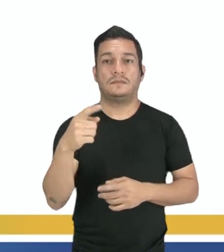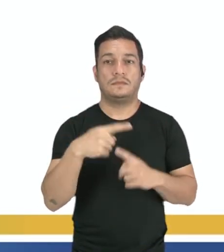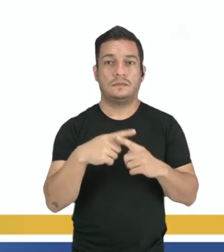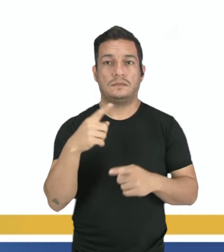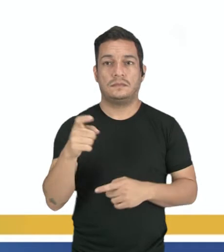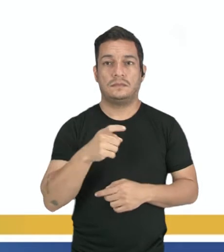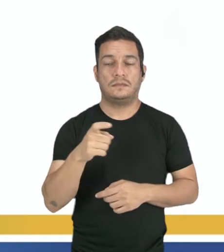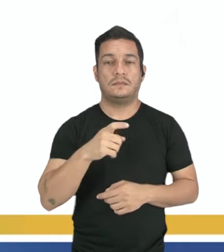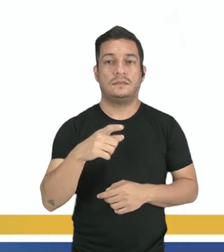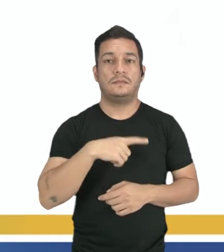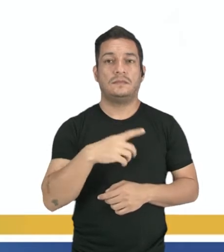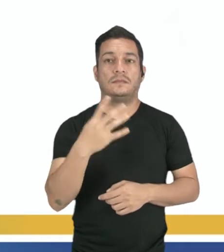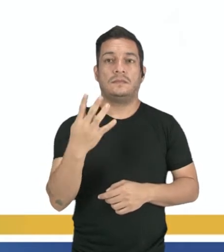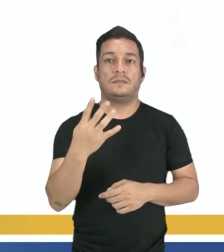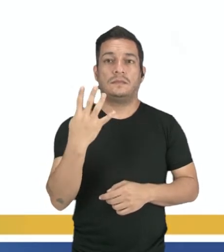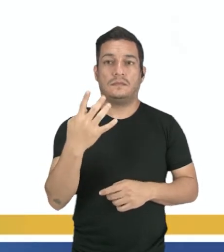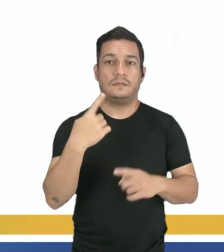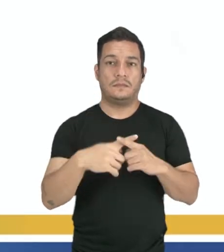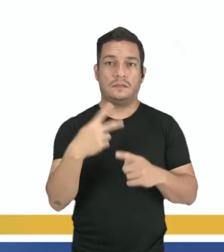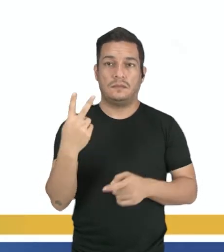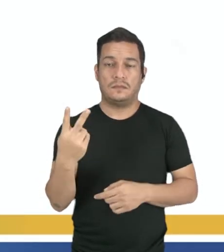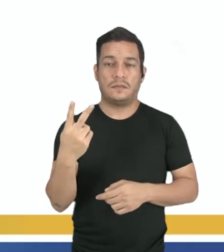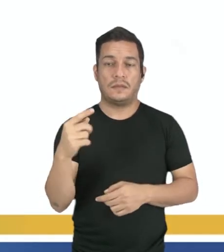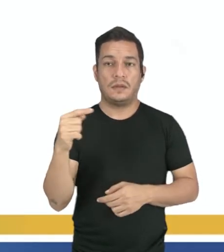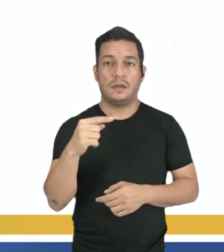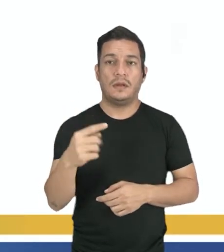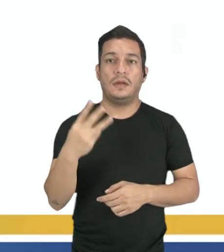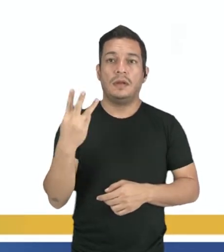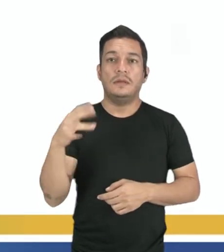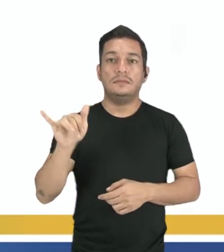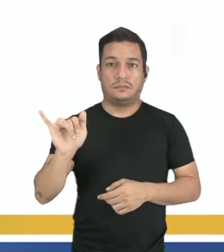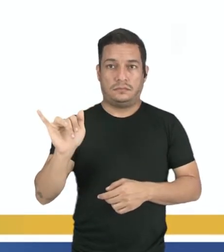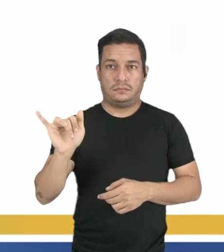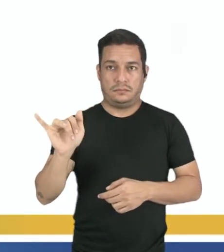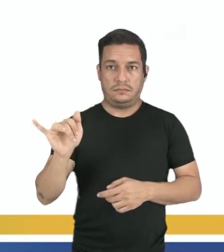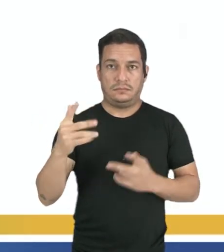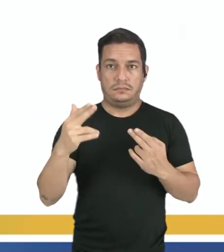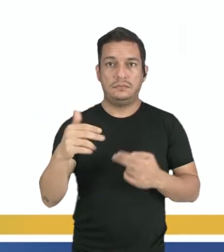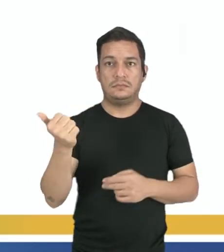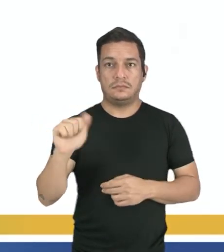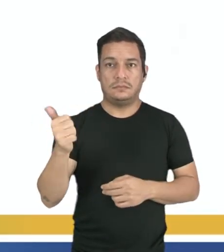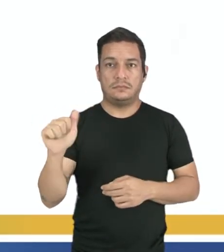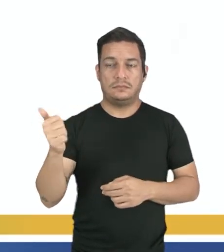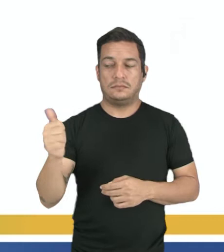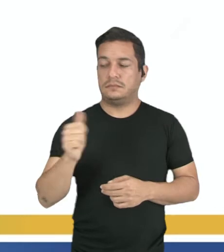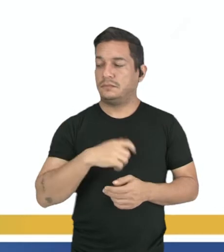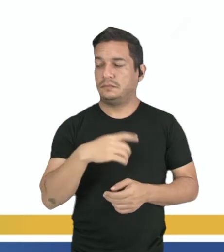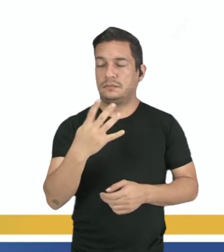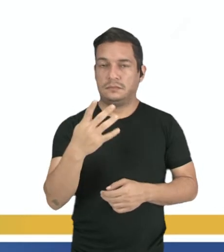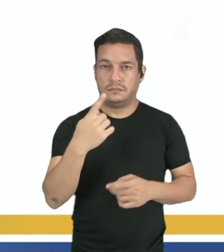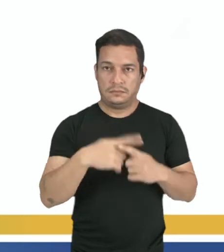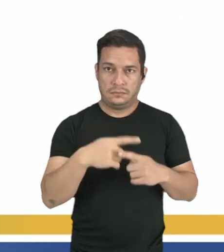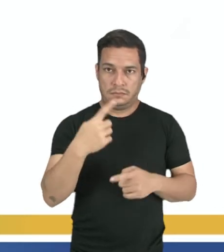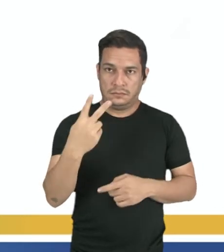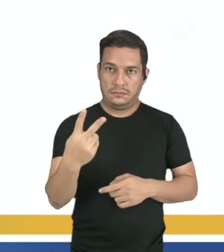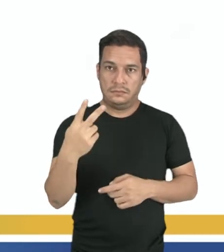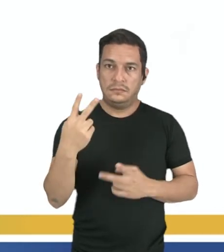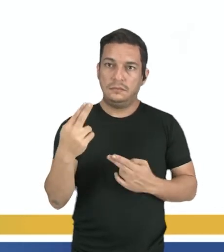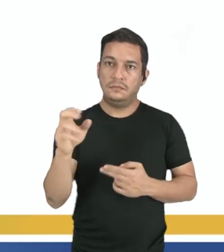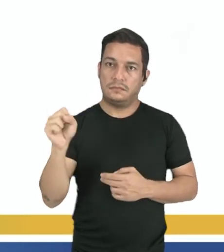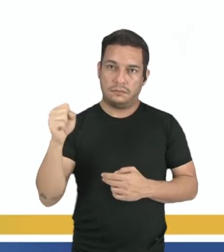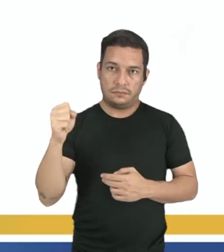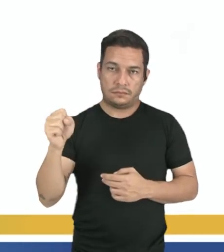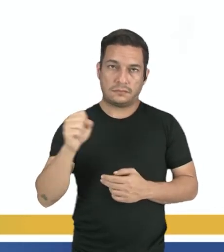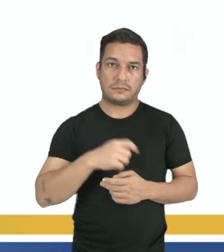x, colocaremos 4 vezes 2, menos 3y igual a 11. Então, 4 vezes 2, isso é igual a